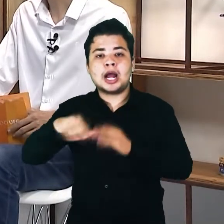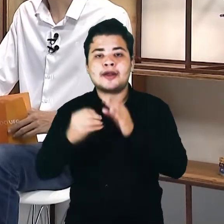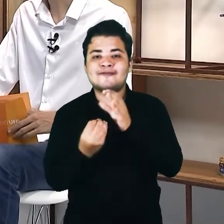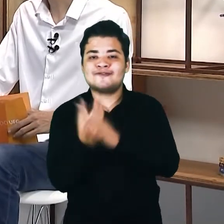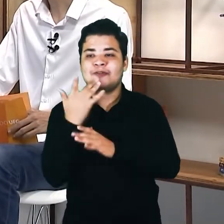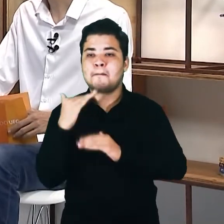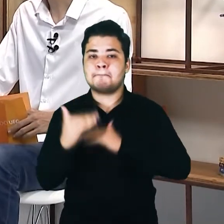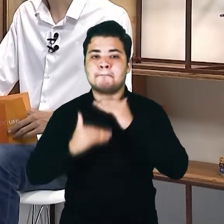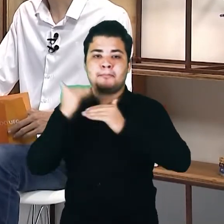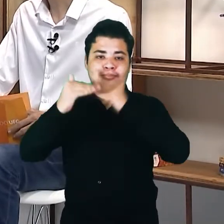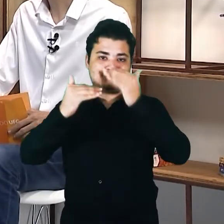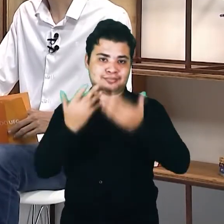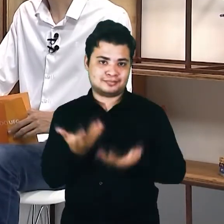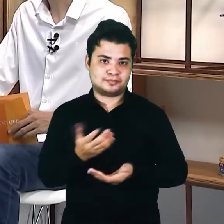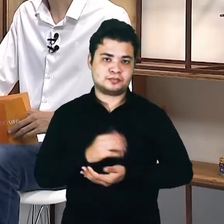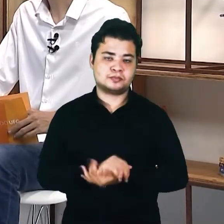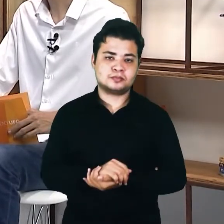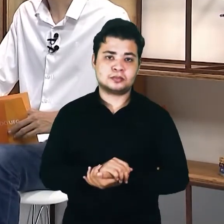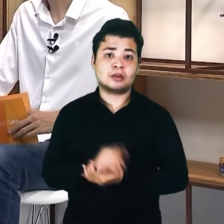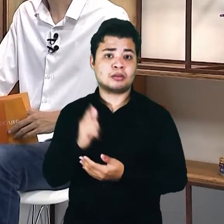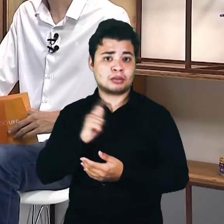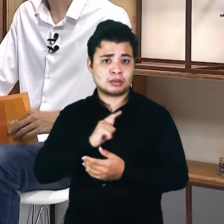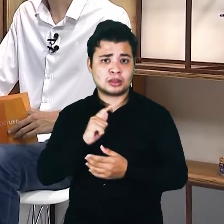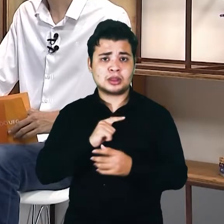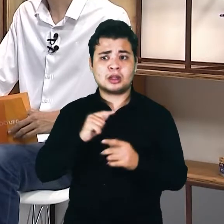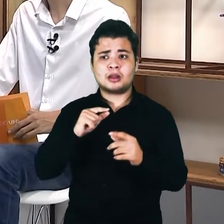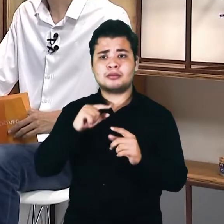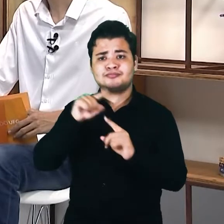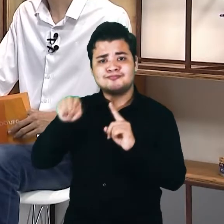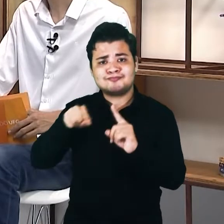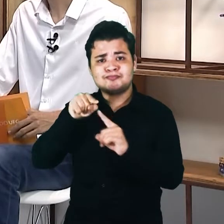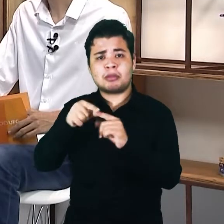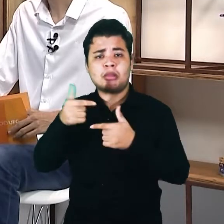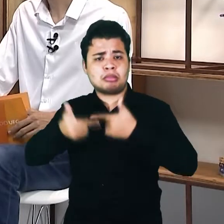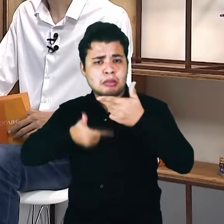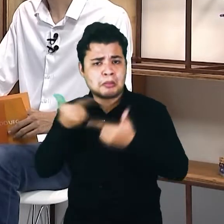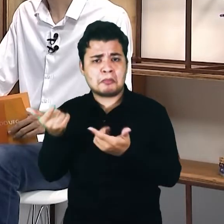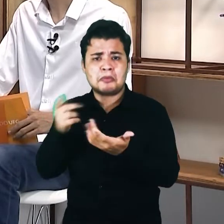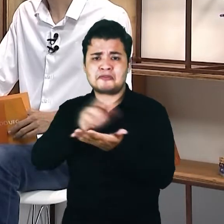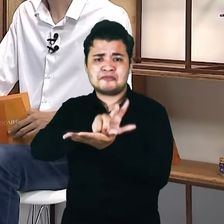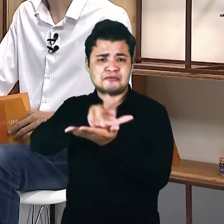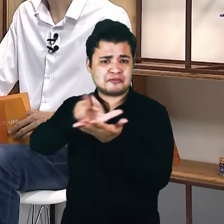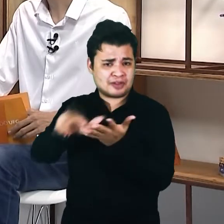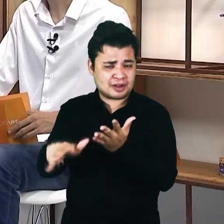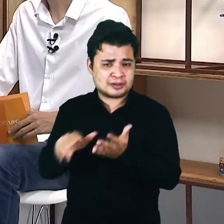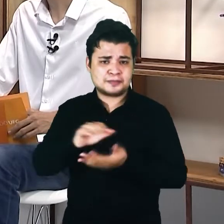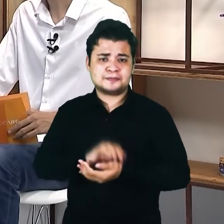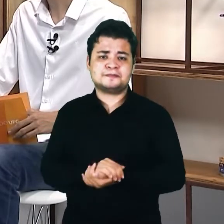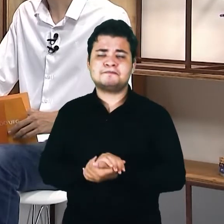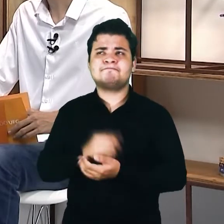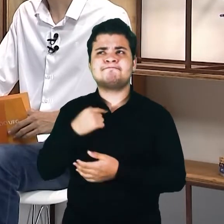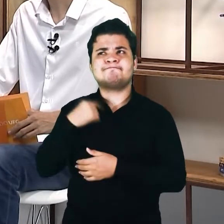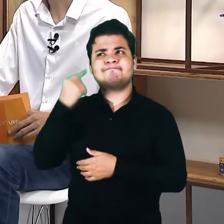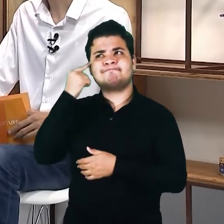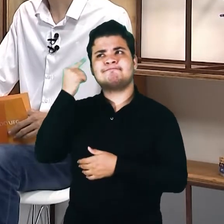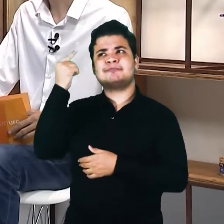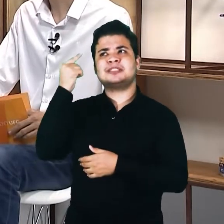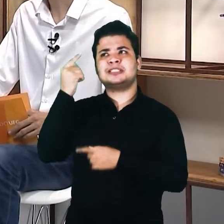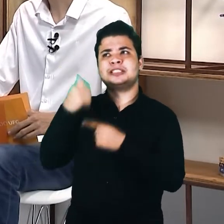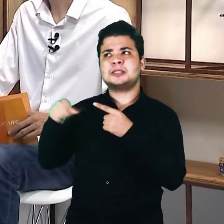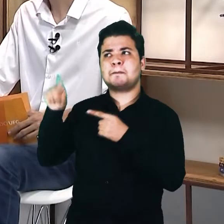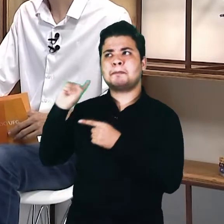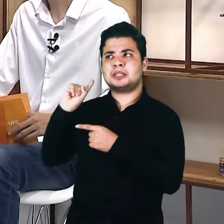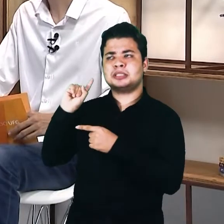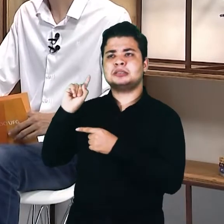vegetal. Então, nós temos muitas funções para esses dados. Vou lembrar uma que eu vi na